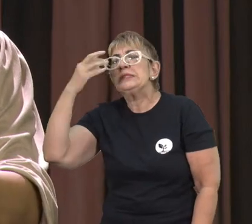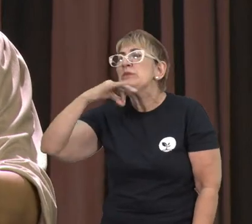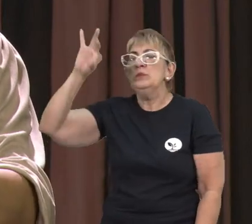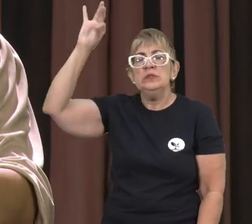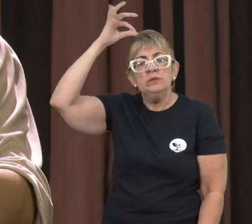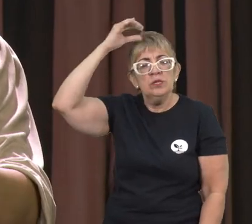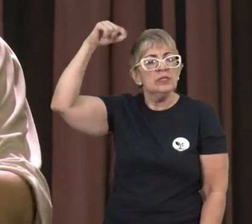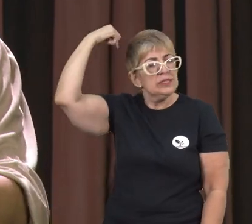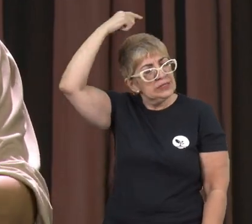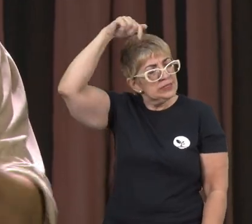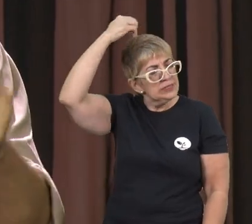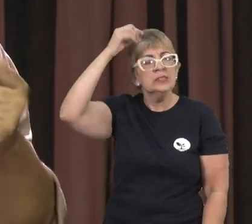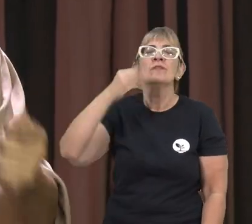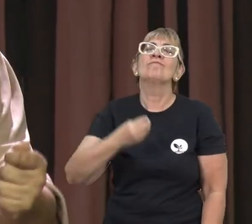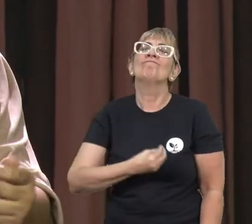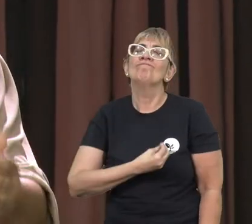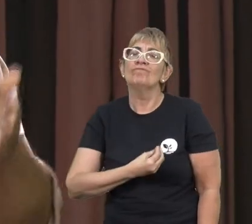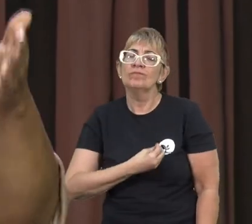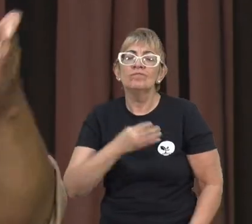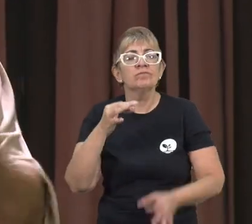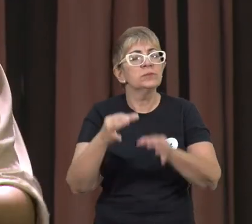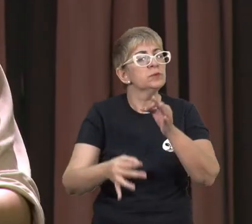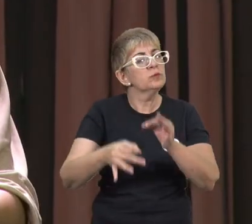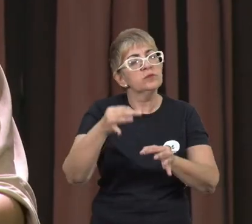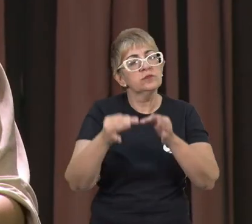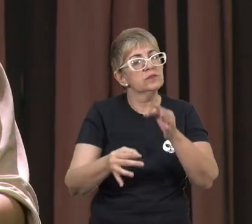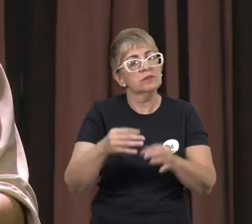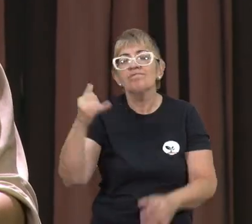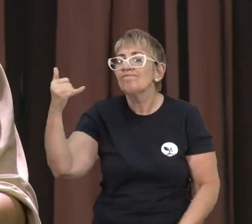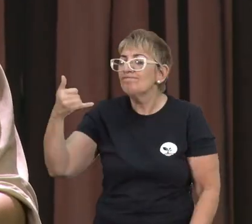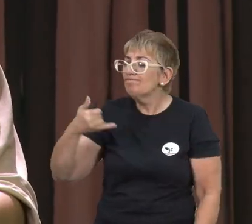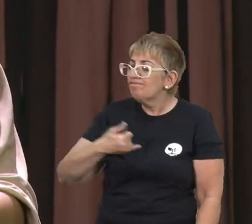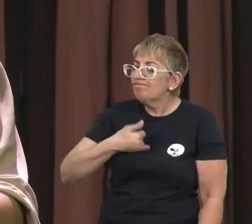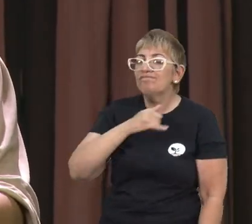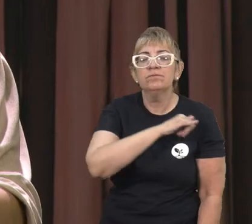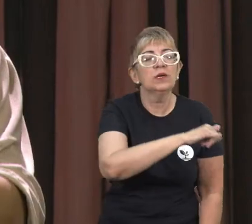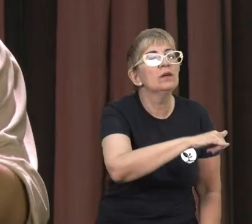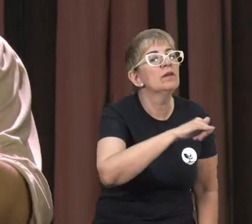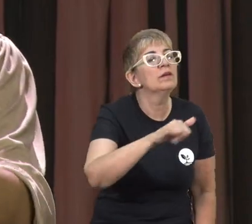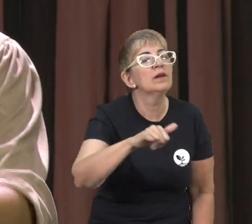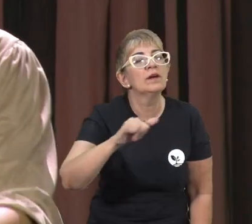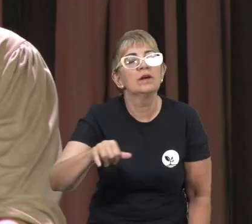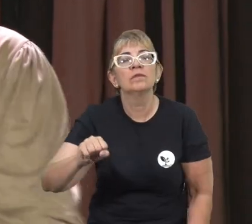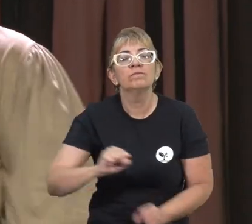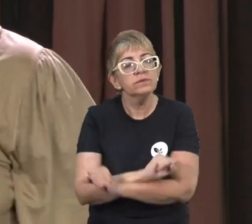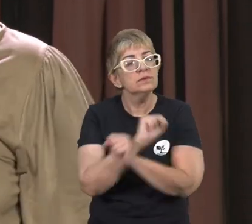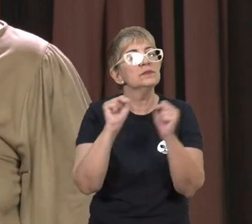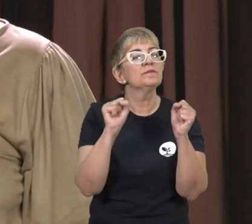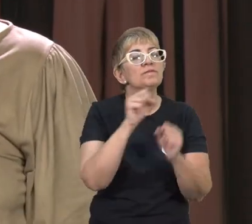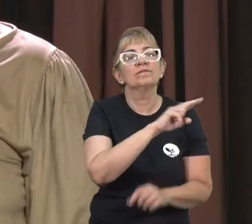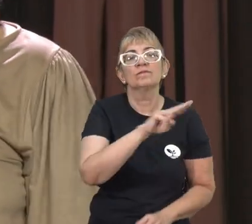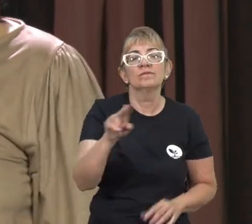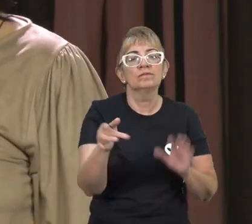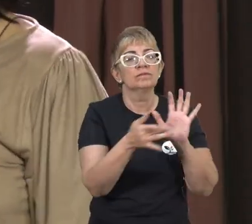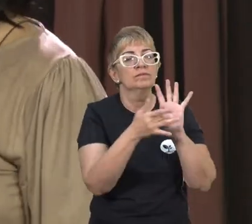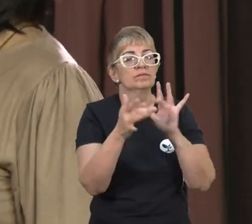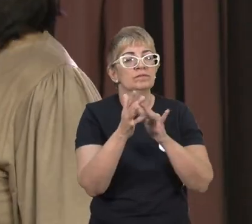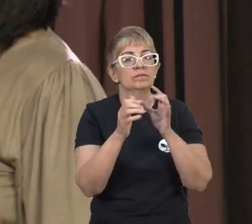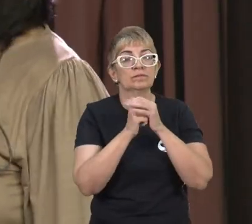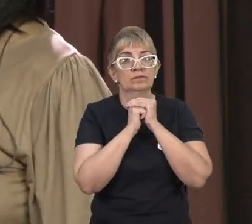santo, vivificador e justificador, fale conosco nessa manhã, em nome de Jesus,